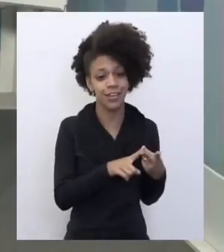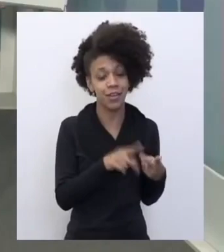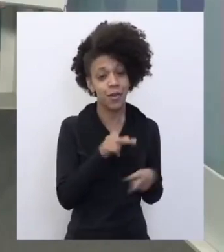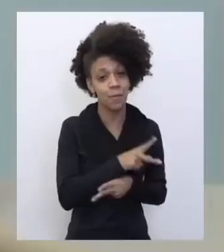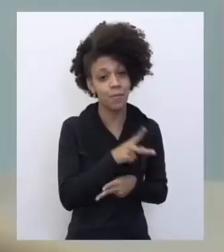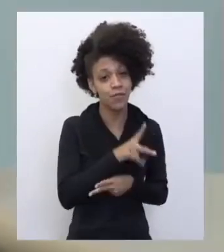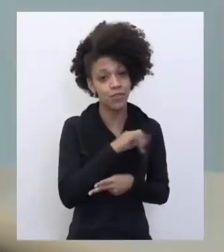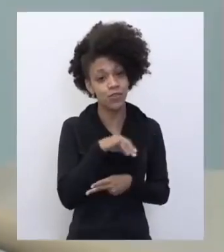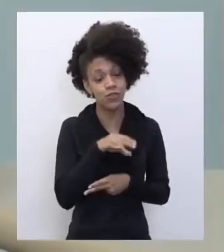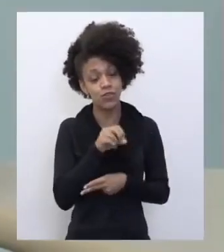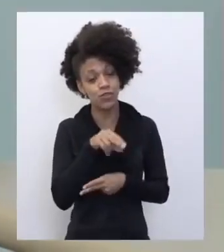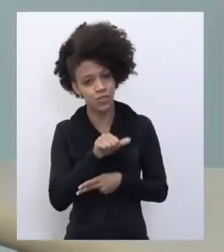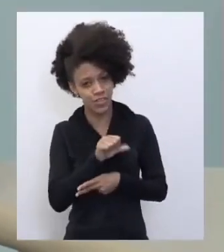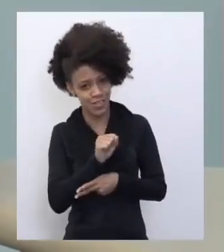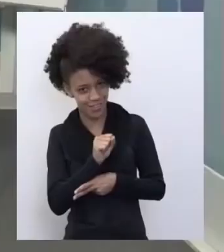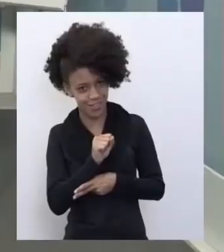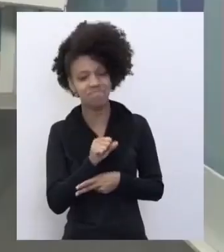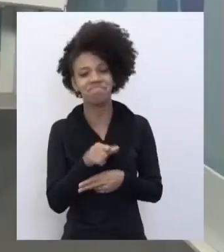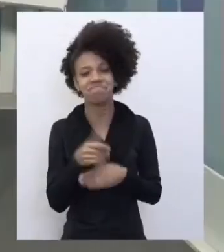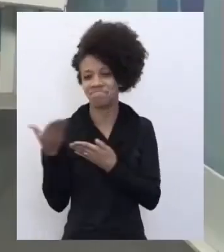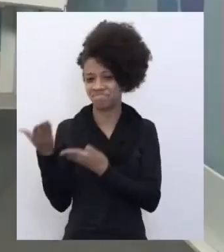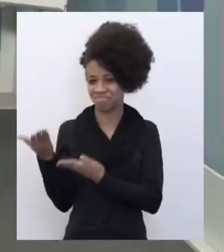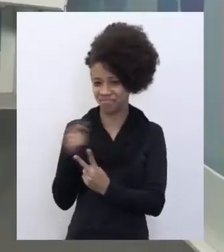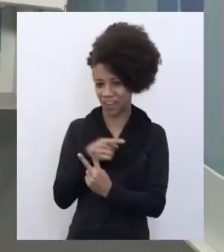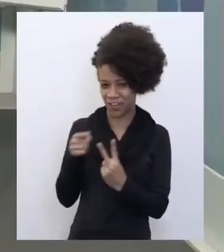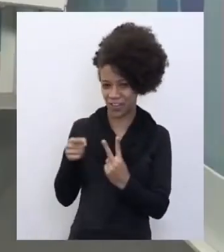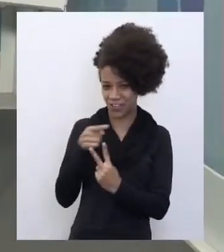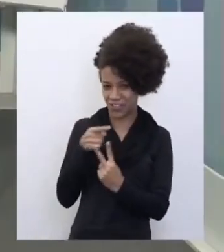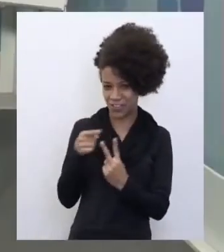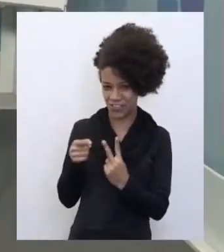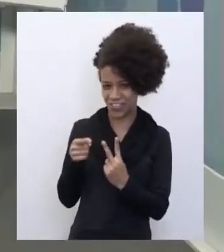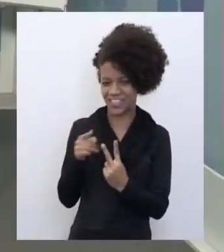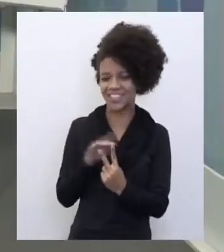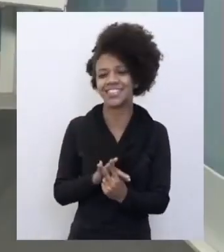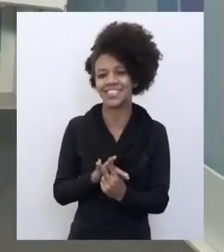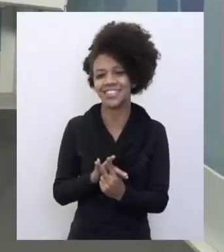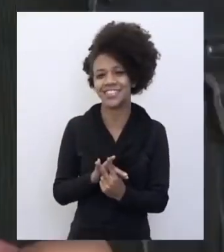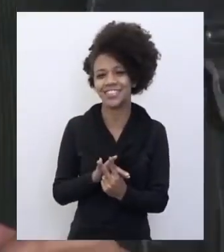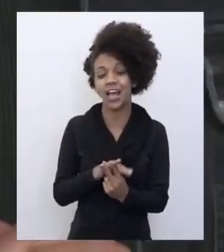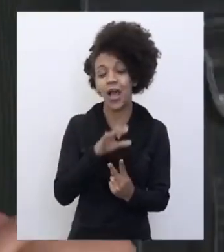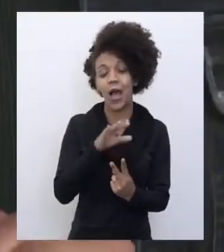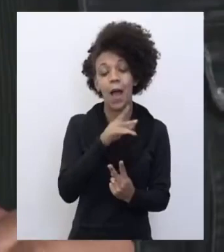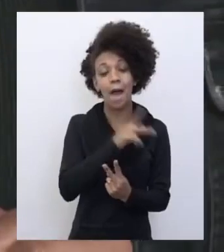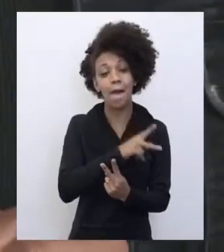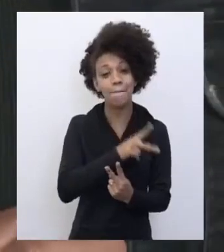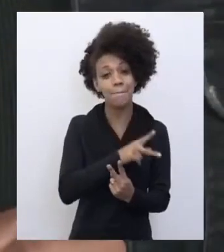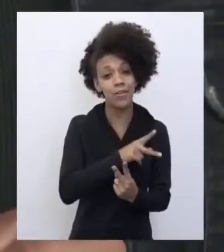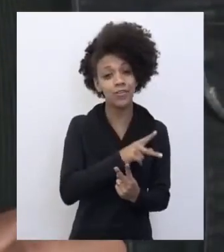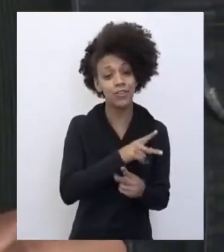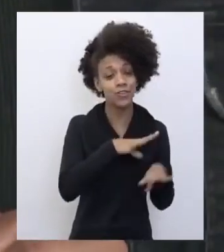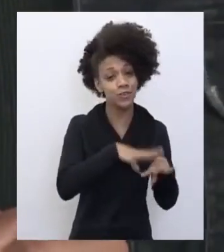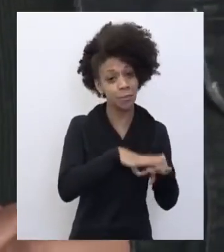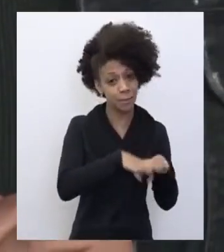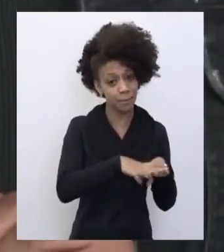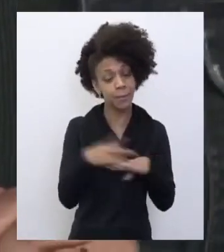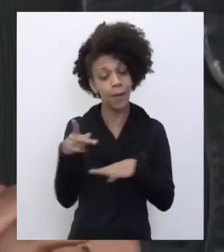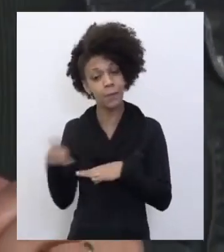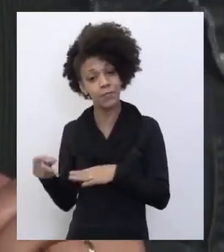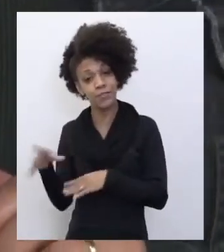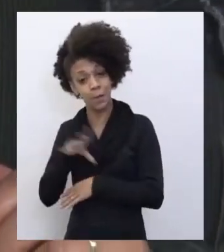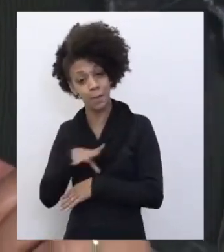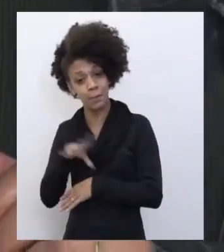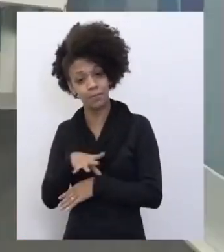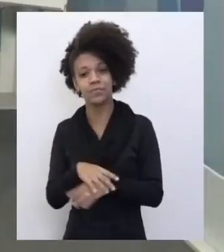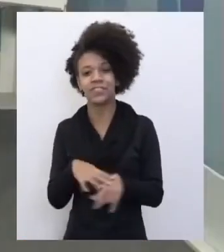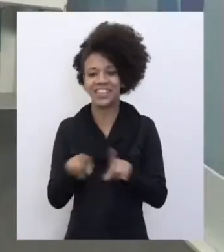nessa história, tá? O professor Jonas veio também na nossa aula hoje e a professora Mônica de português no